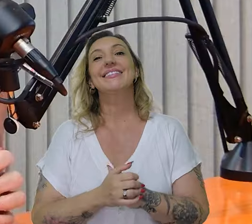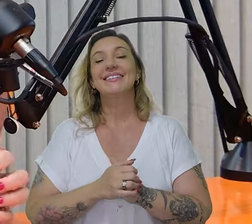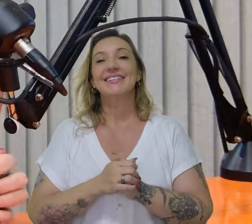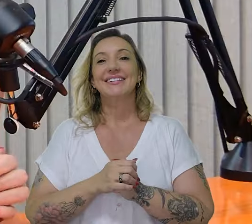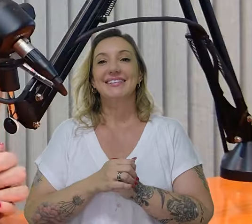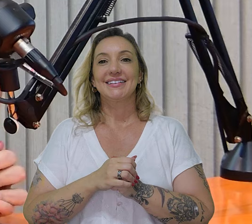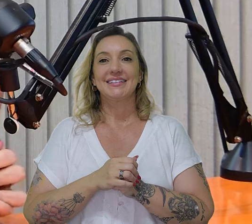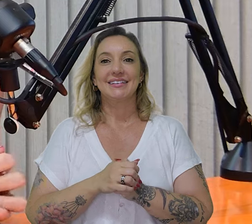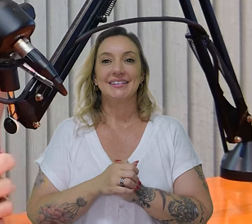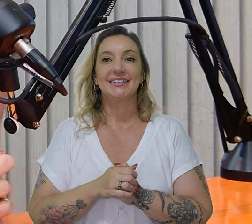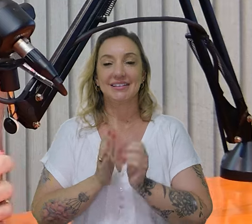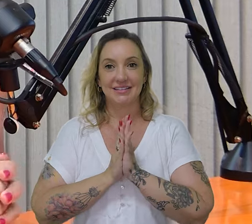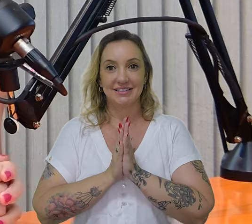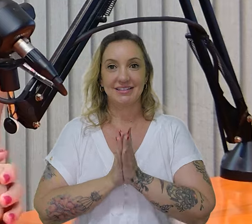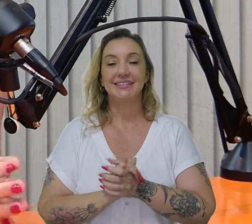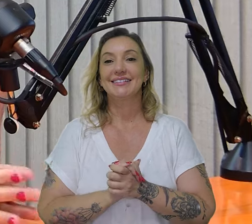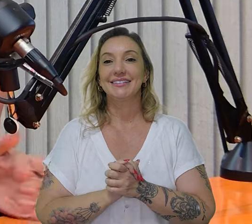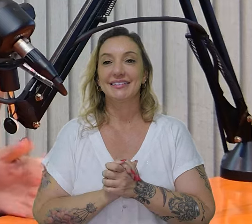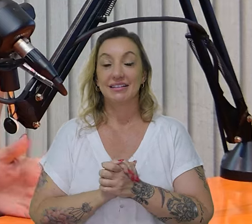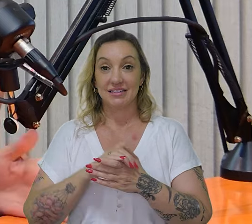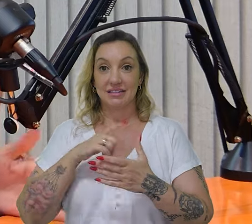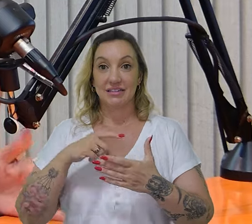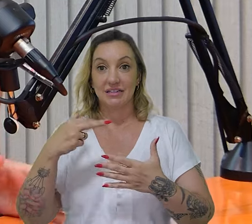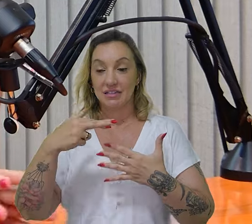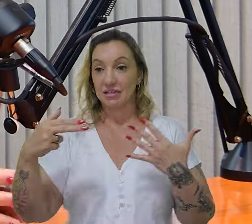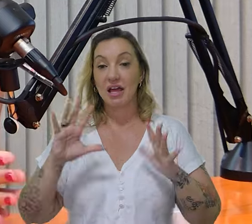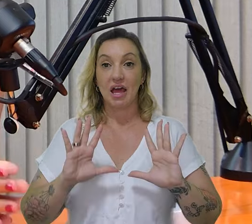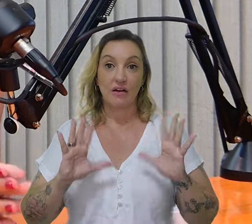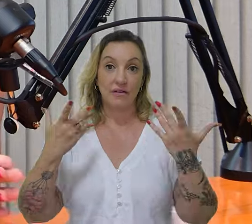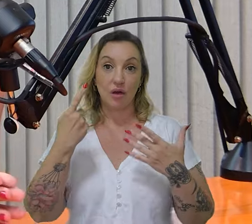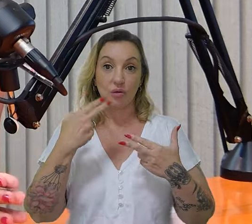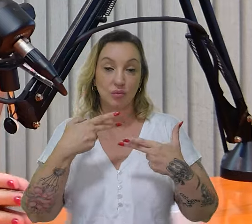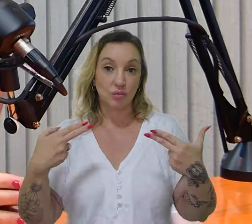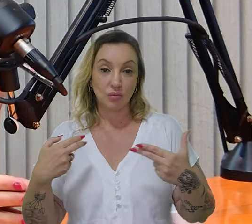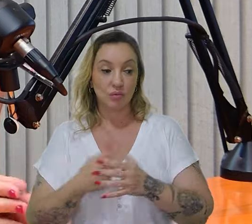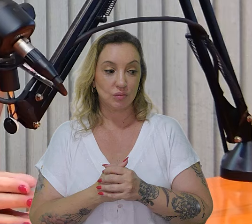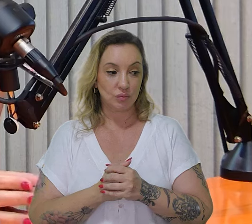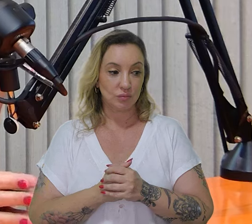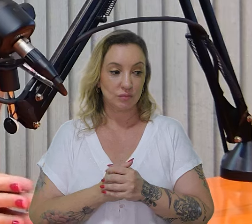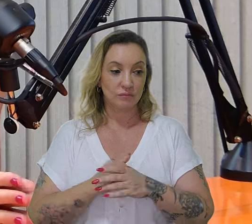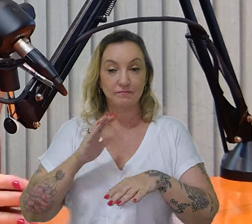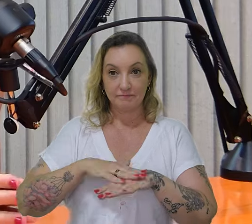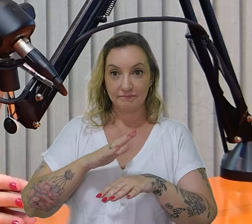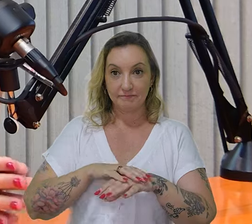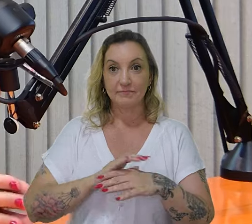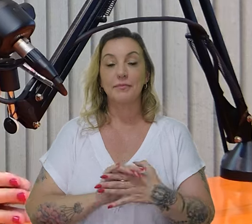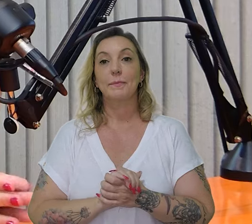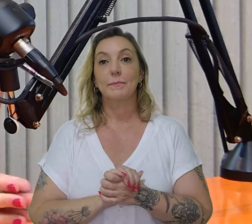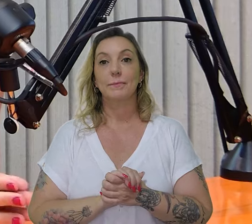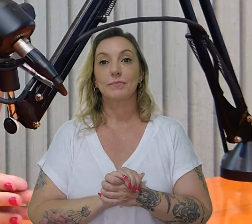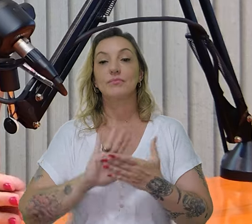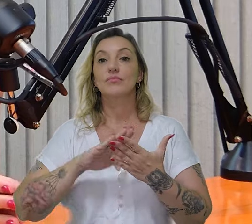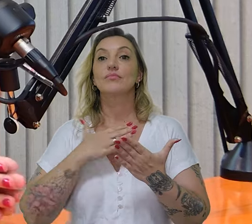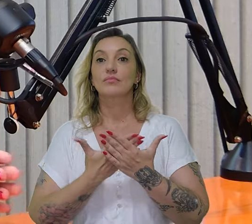é por favor para Ano que vem mas tem uma série de eventos a única coisa que a gente faz Thaís é pras